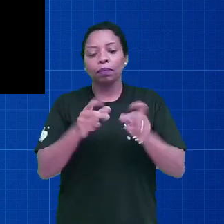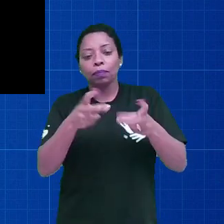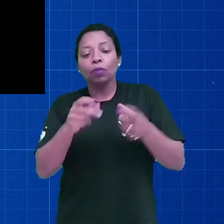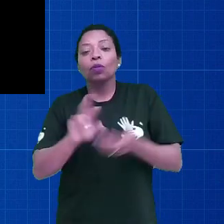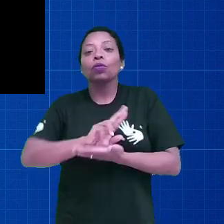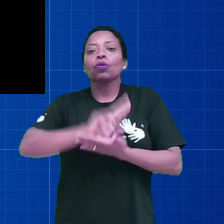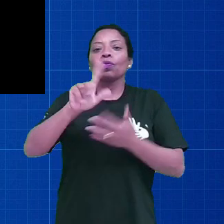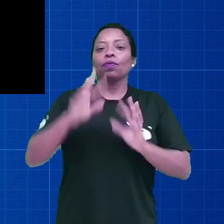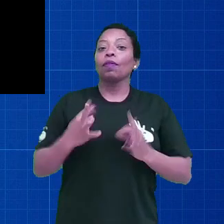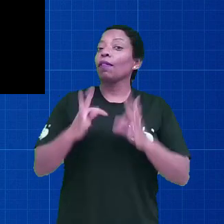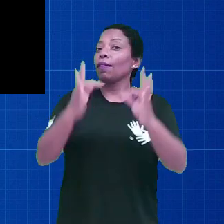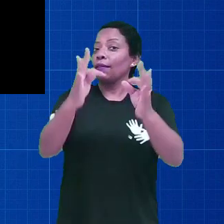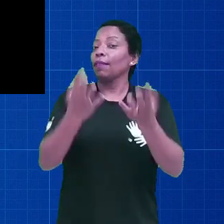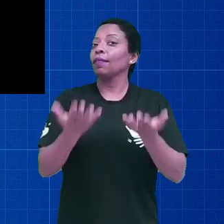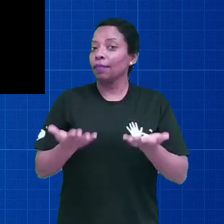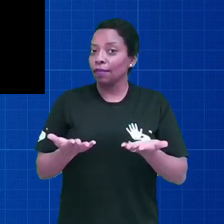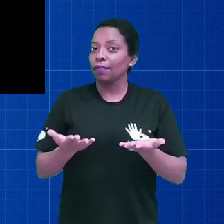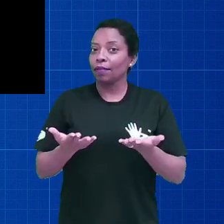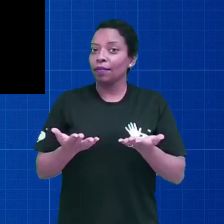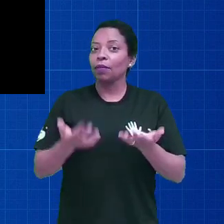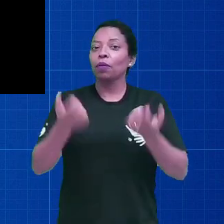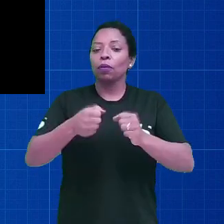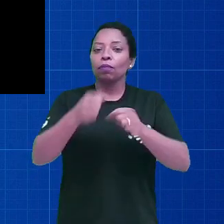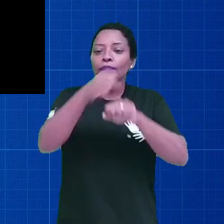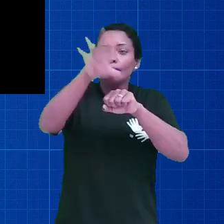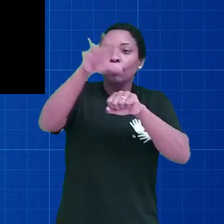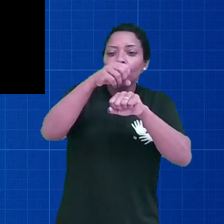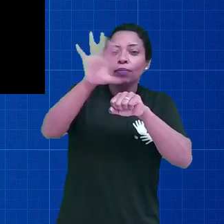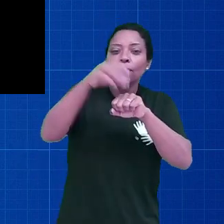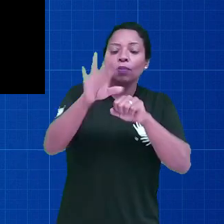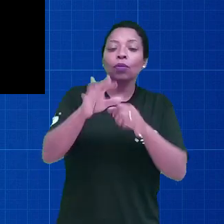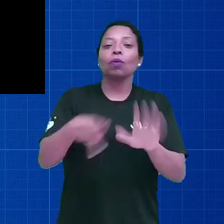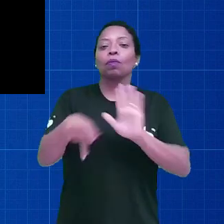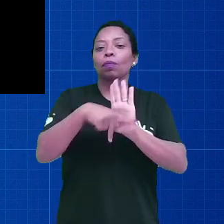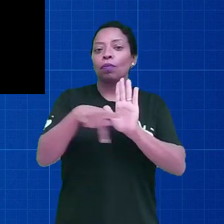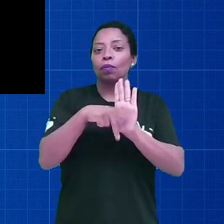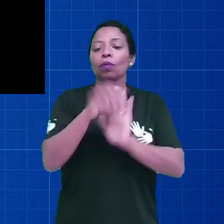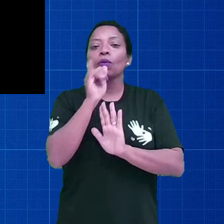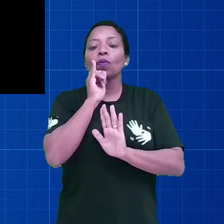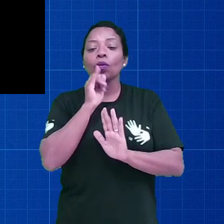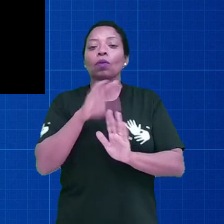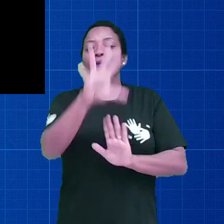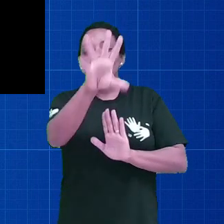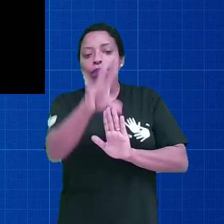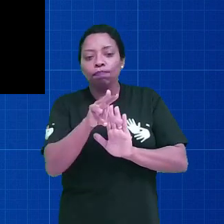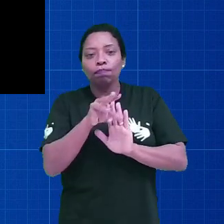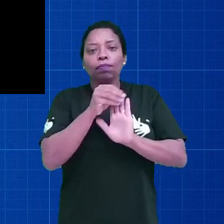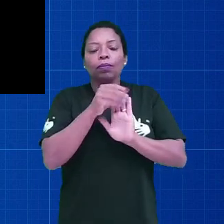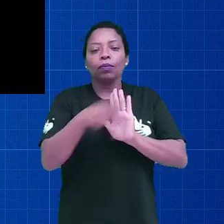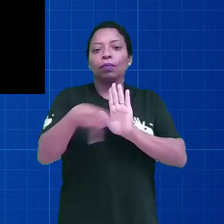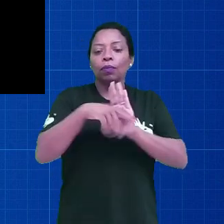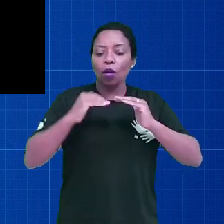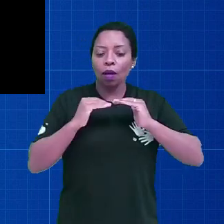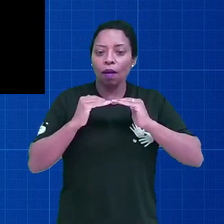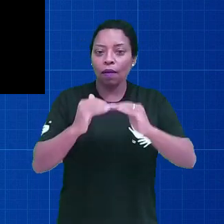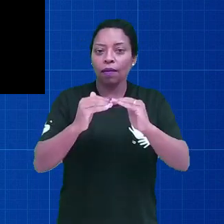transmitidos diretamente para uma sede ou podem ser armazenados por meio de um data logger. Então, essa rede